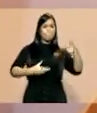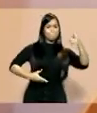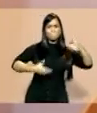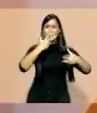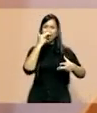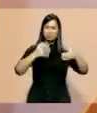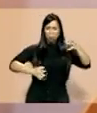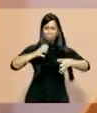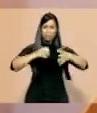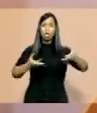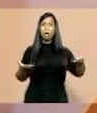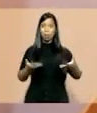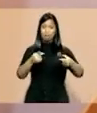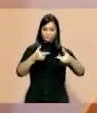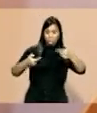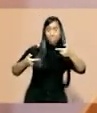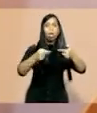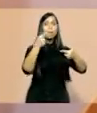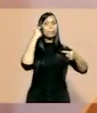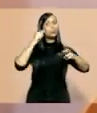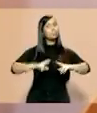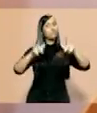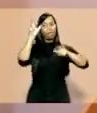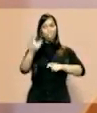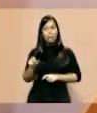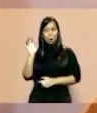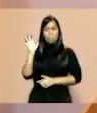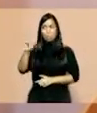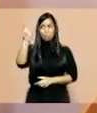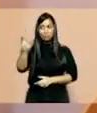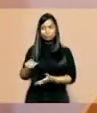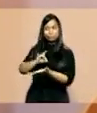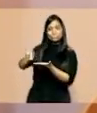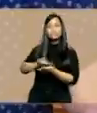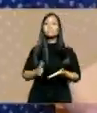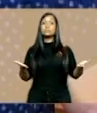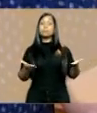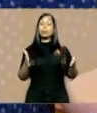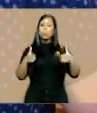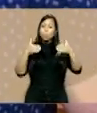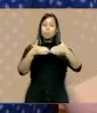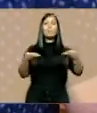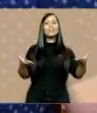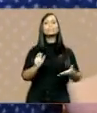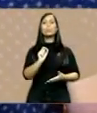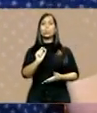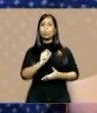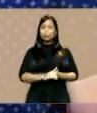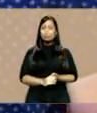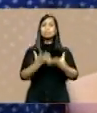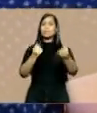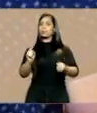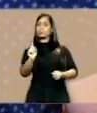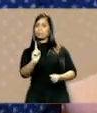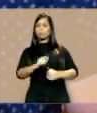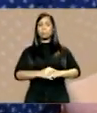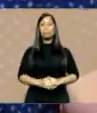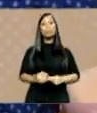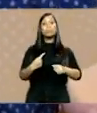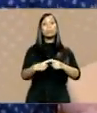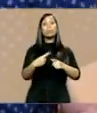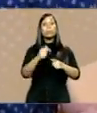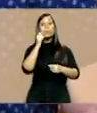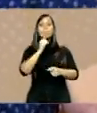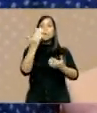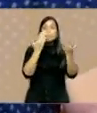virou campo de batalha. E nessa guerra, quem pensa diferente é considerado inimigo. Nesse ponto de vista, vamos falar sobre intolerância.